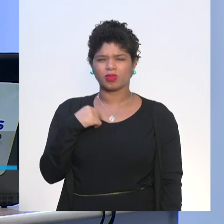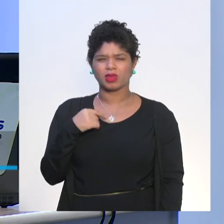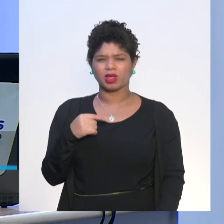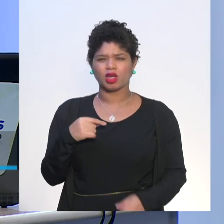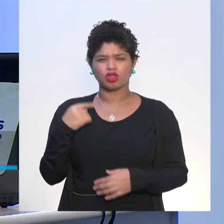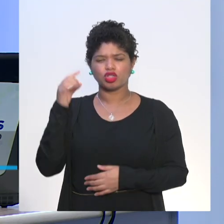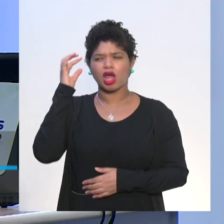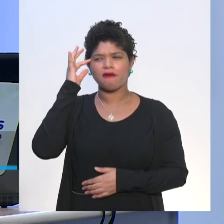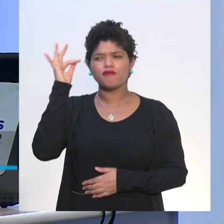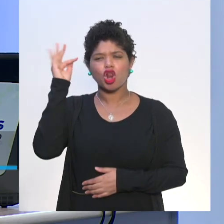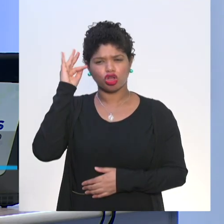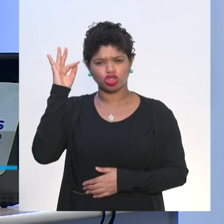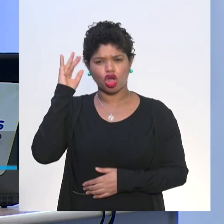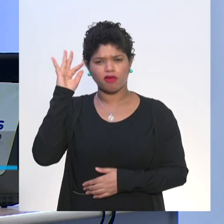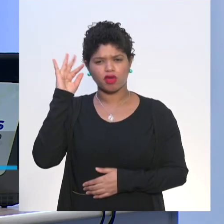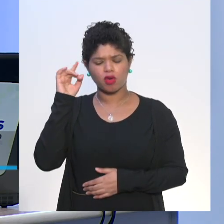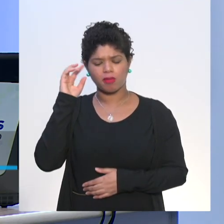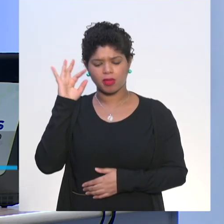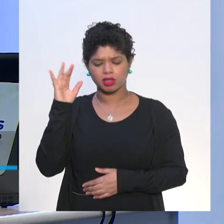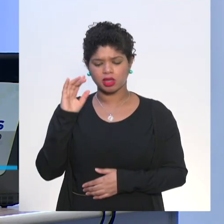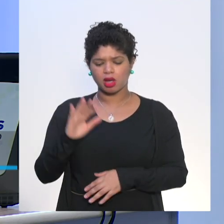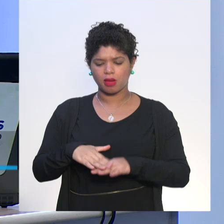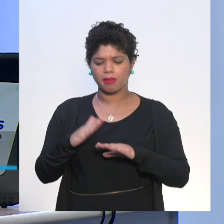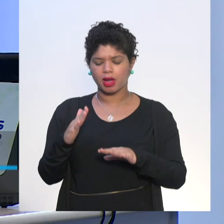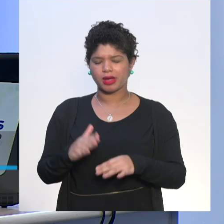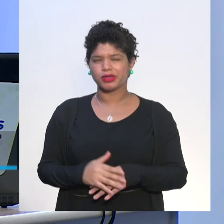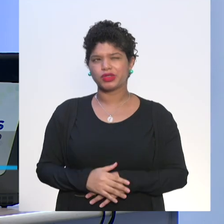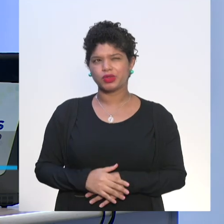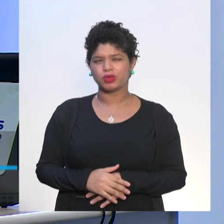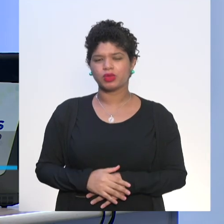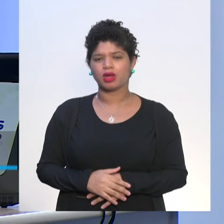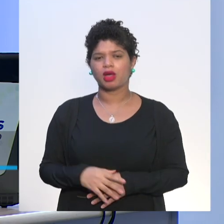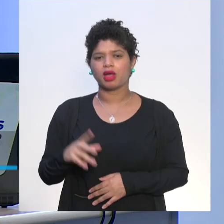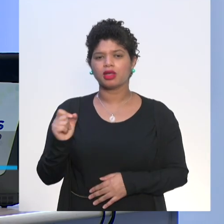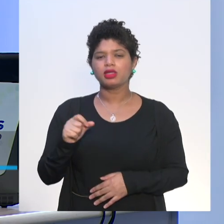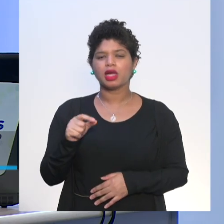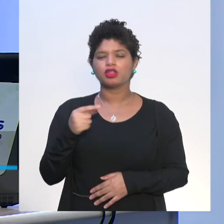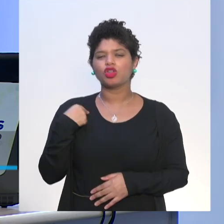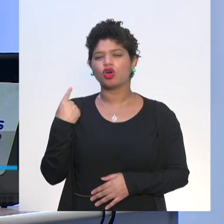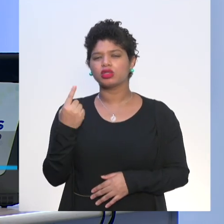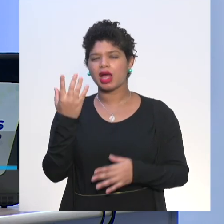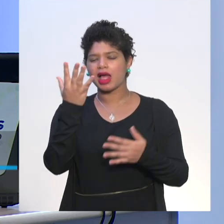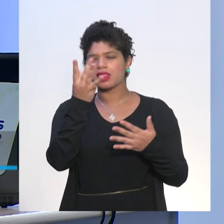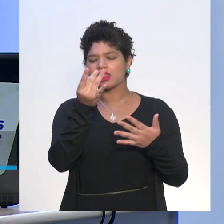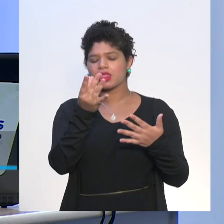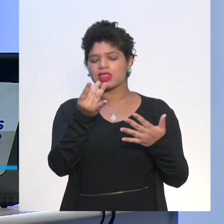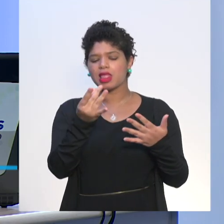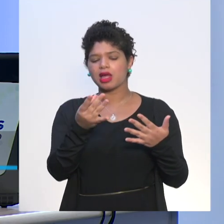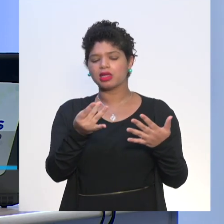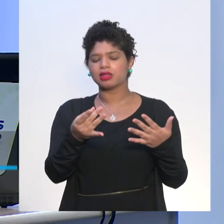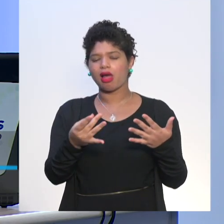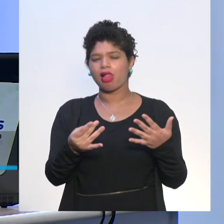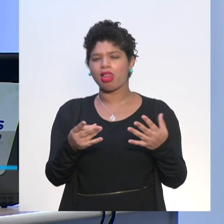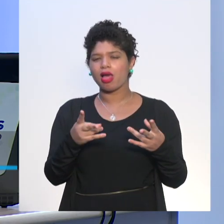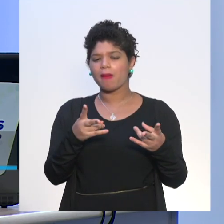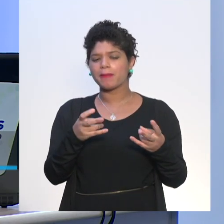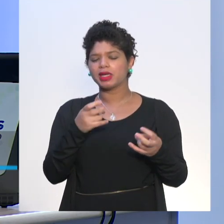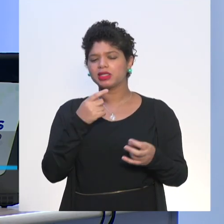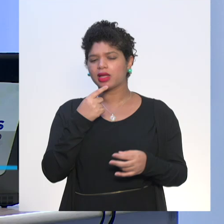mais filosófico mesmo, né? Como quem olha com bastante cuidado para as questões, para as coisas,